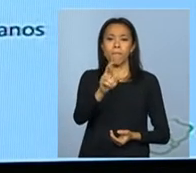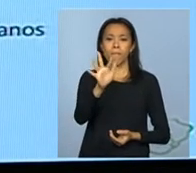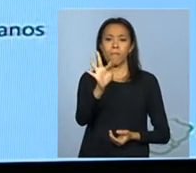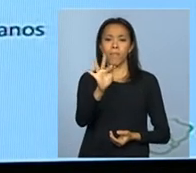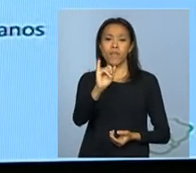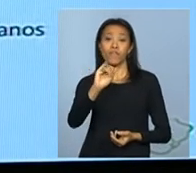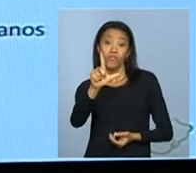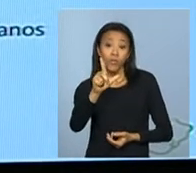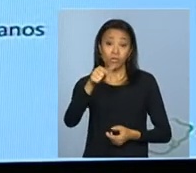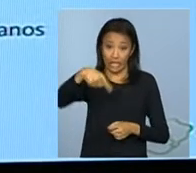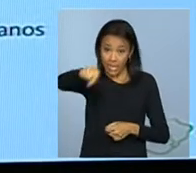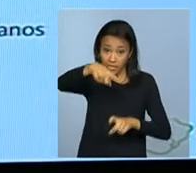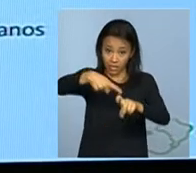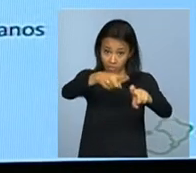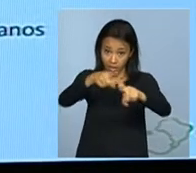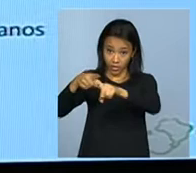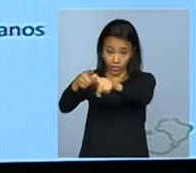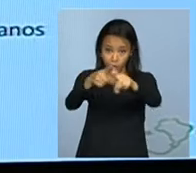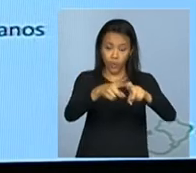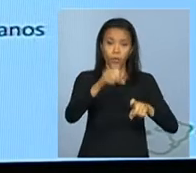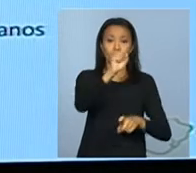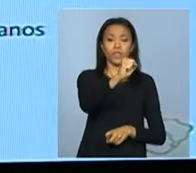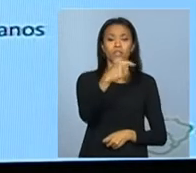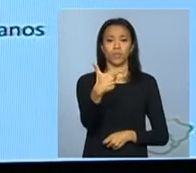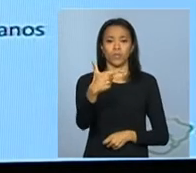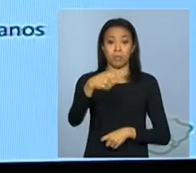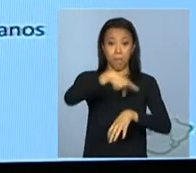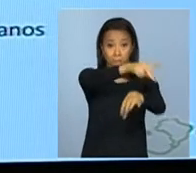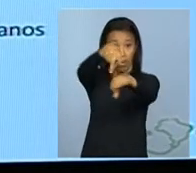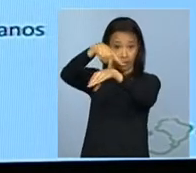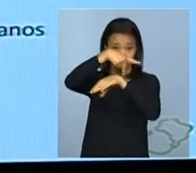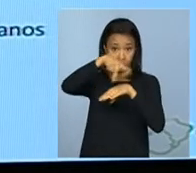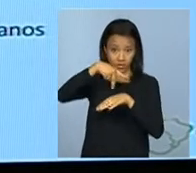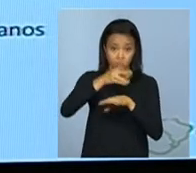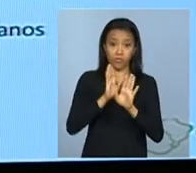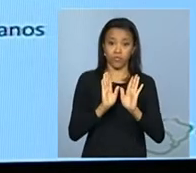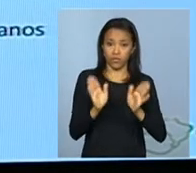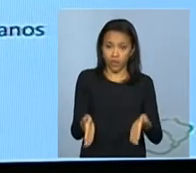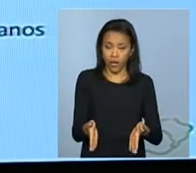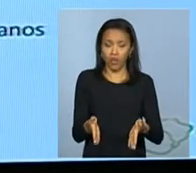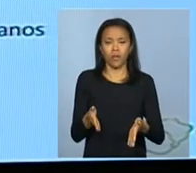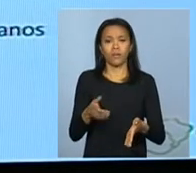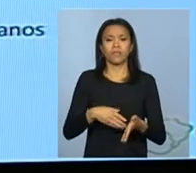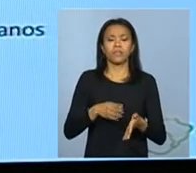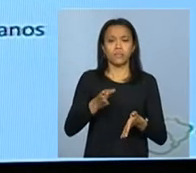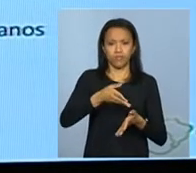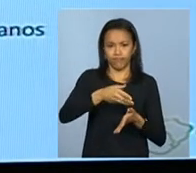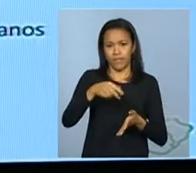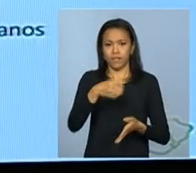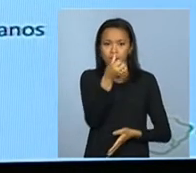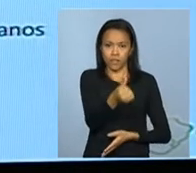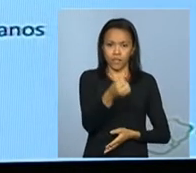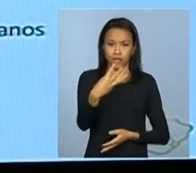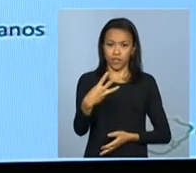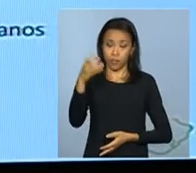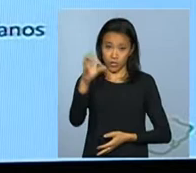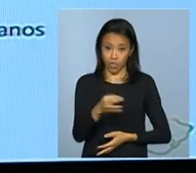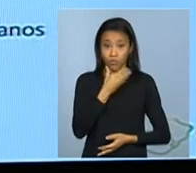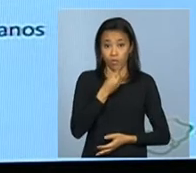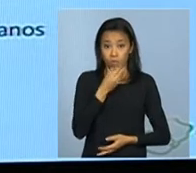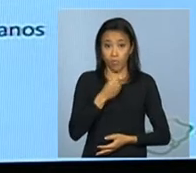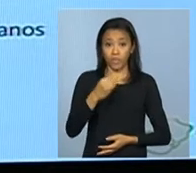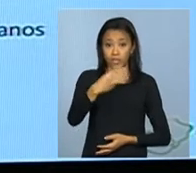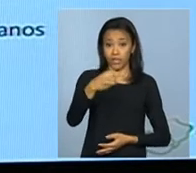São de 32 países de atuação ou seja tem a atuação em 32 países são 63 por cento